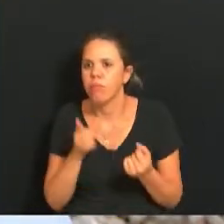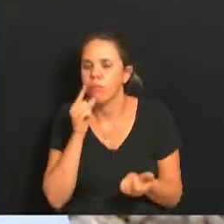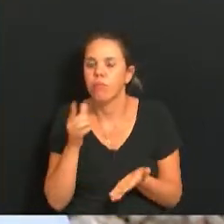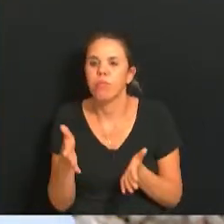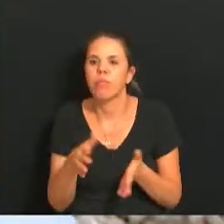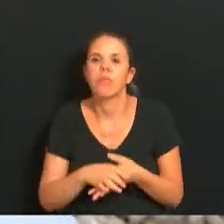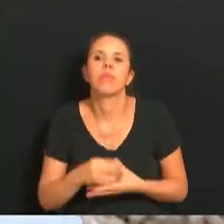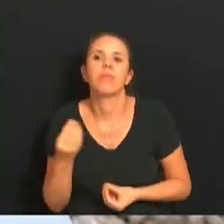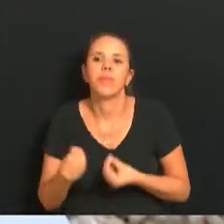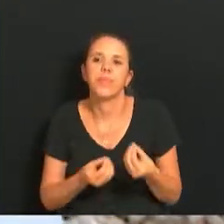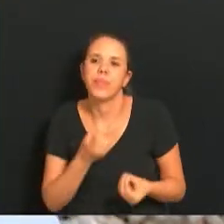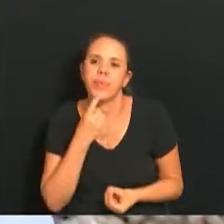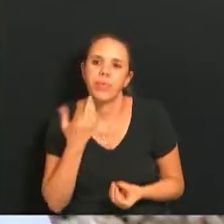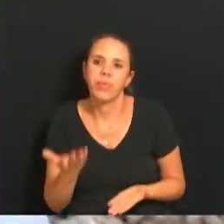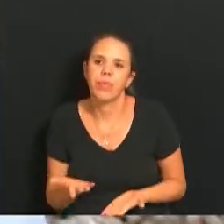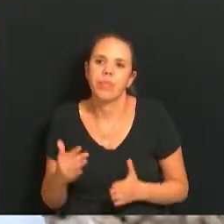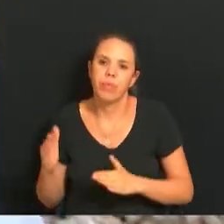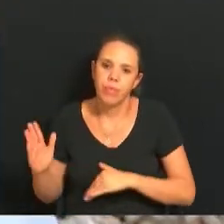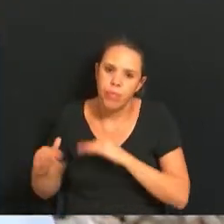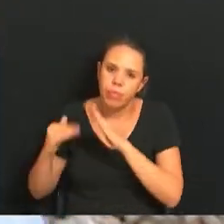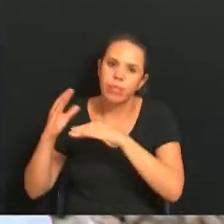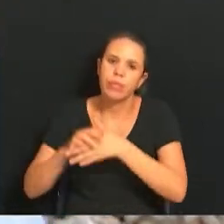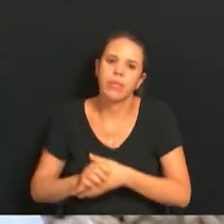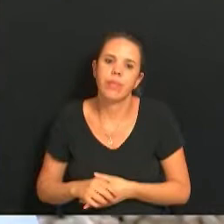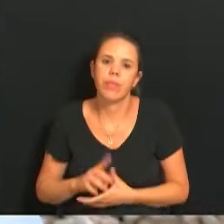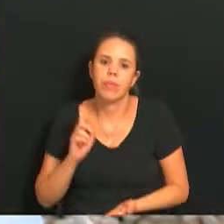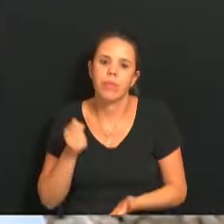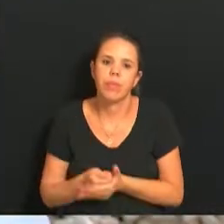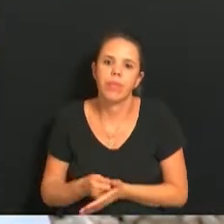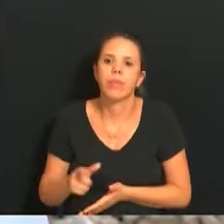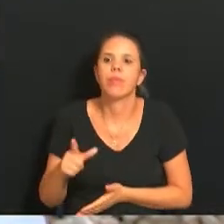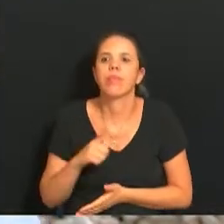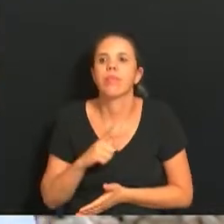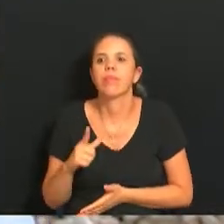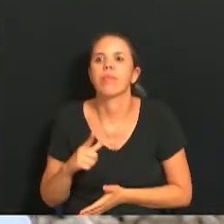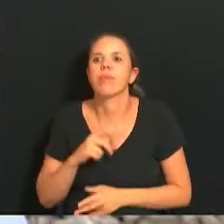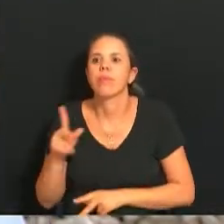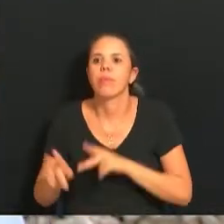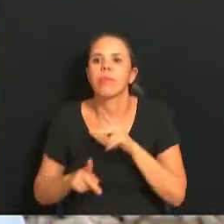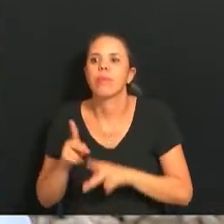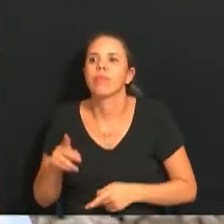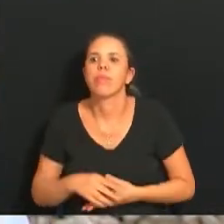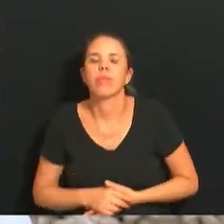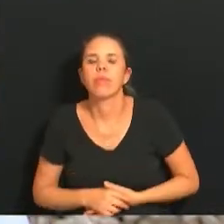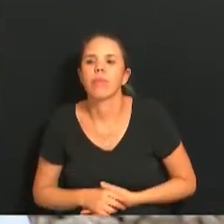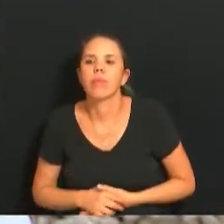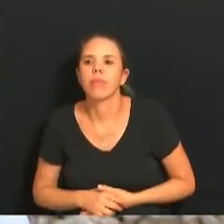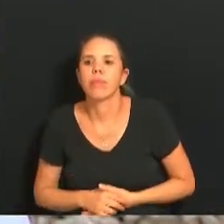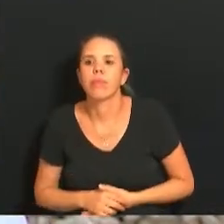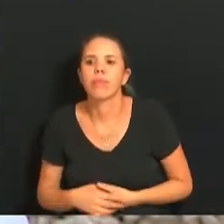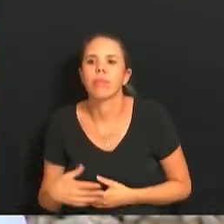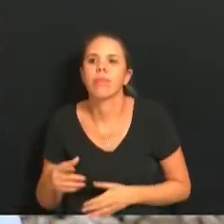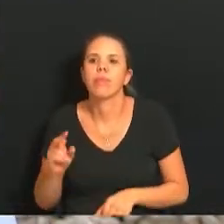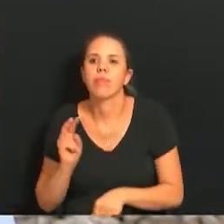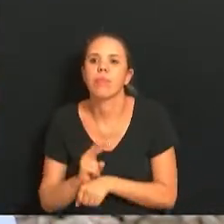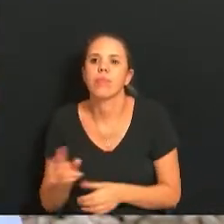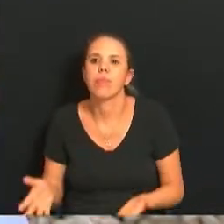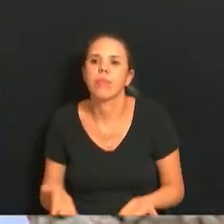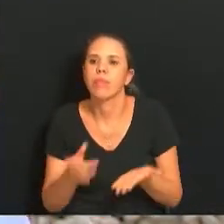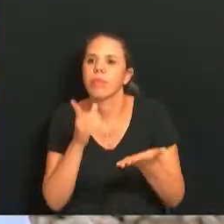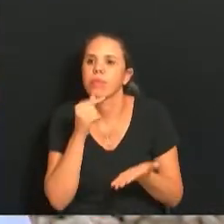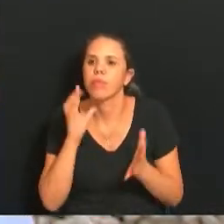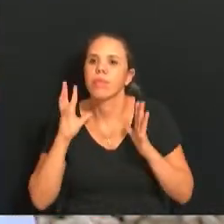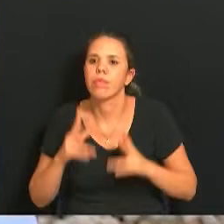Como Campinas, no seu desenvolvimento, deve garantir que a nossa população seja abastecida com água potável,